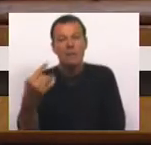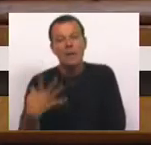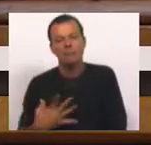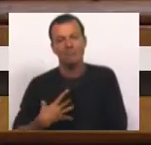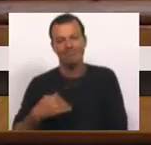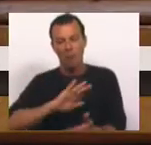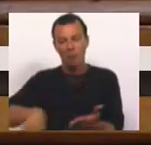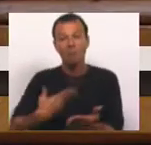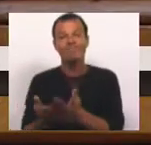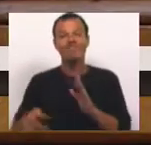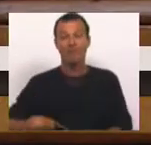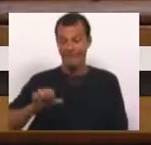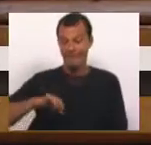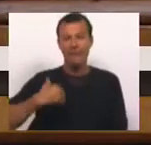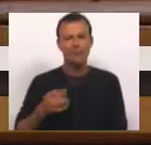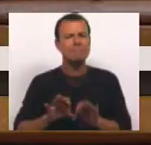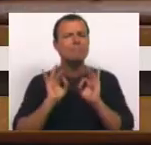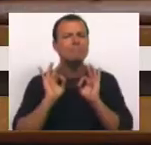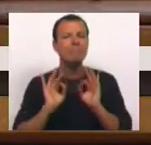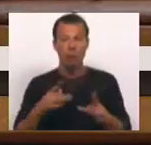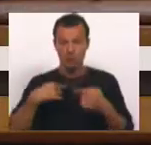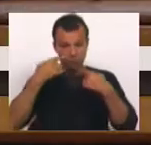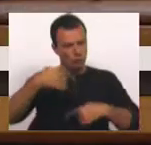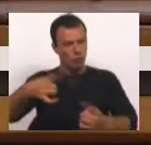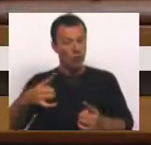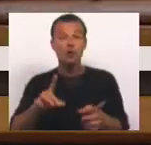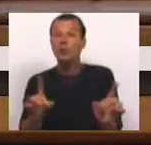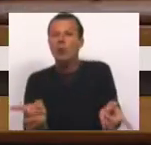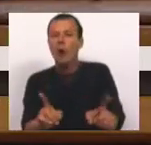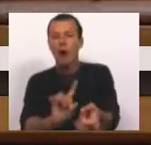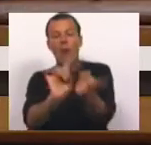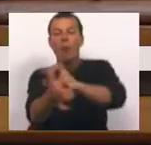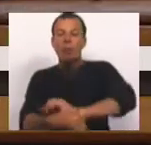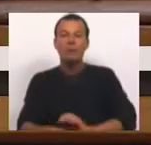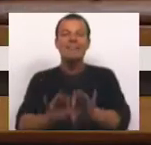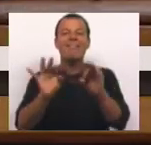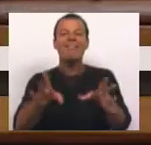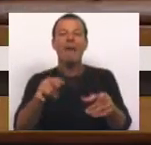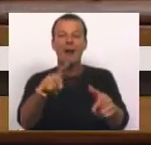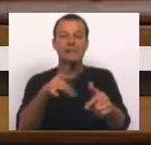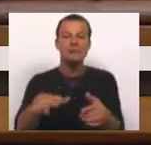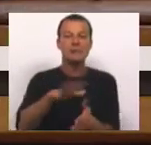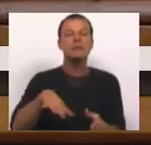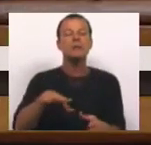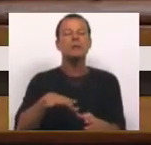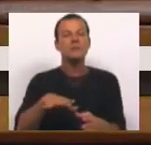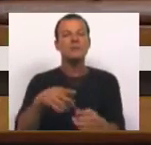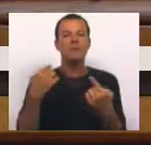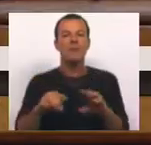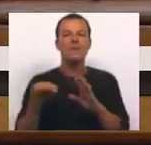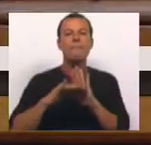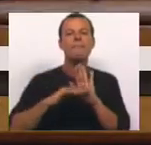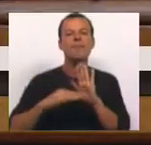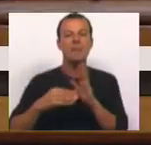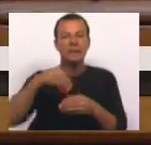nos exatos termos em que a apresentamos e não como se ela contivesse disposições e medidas que